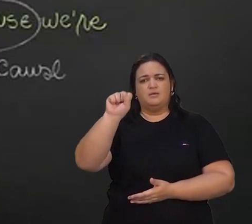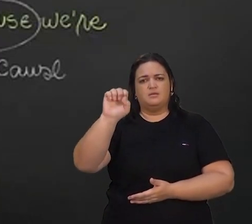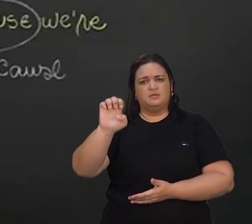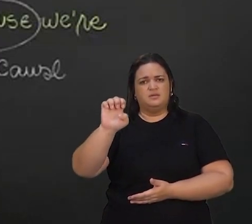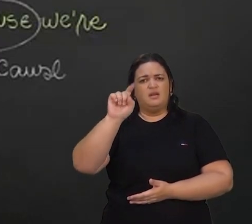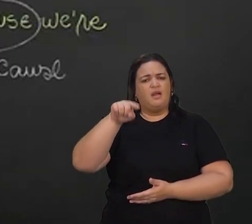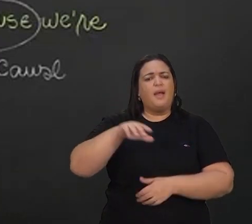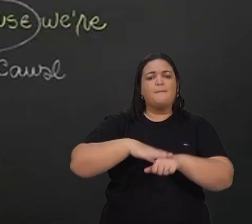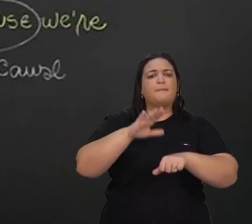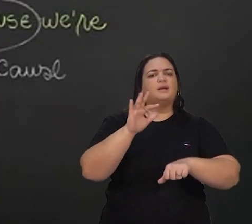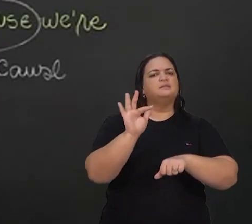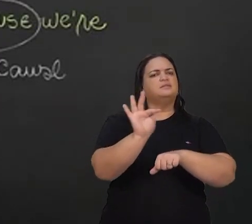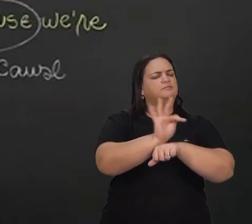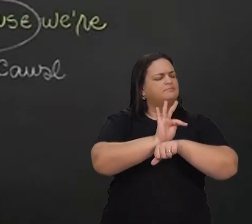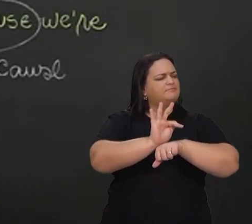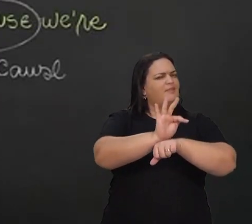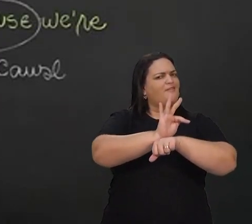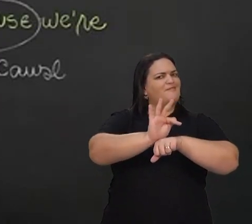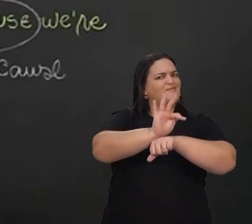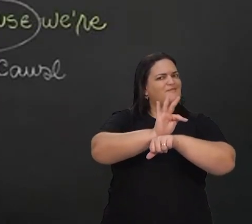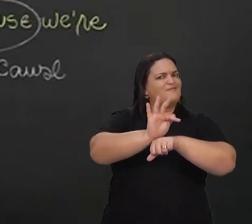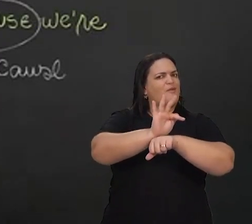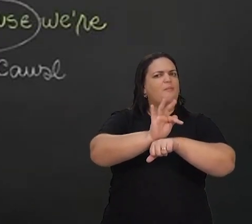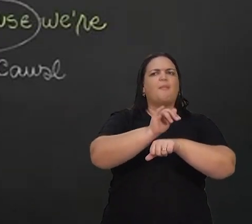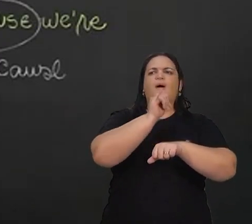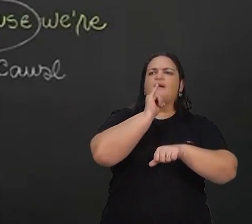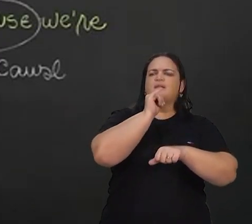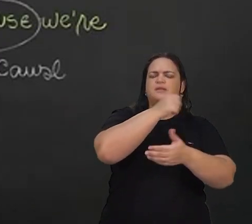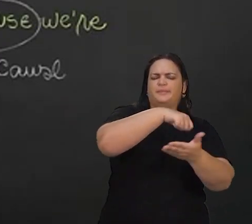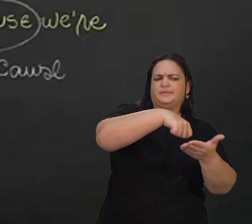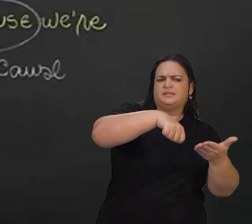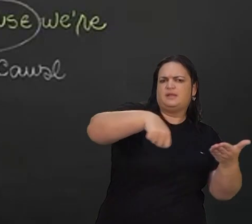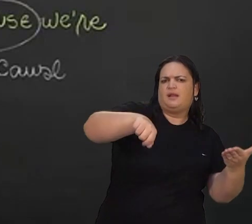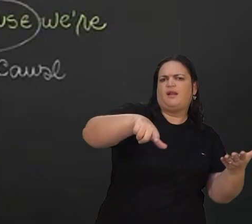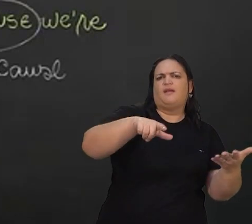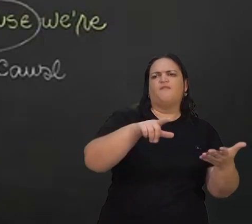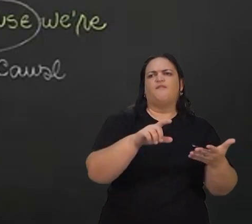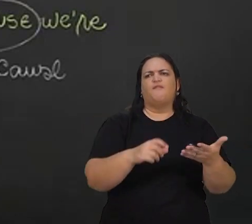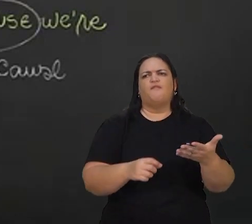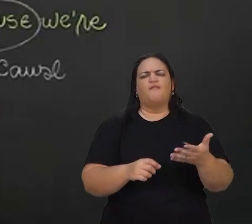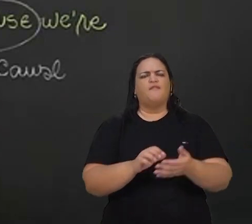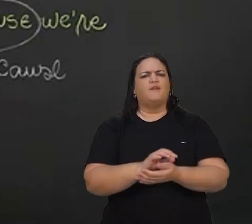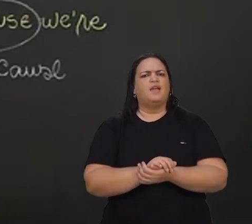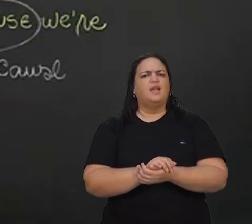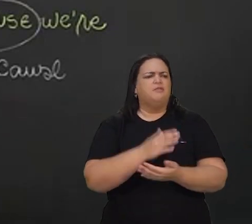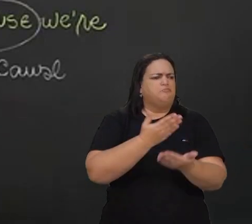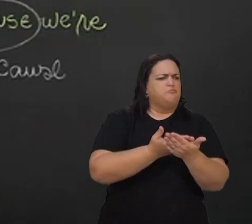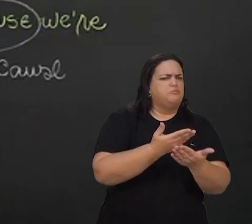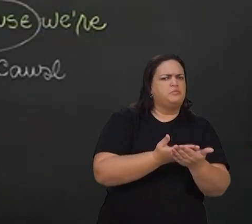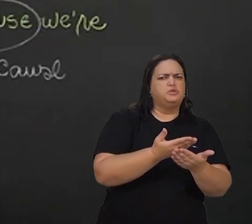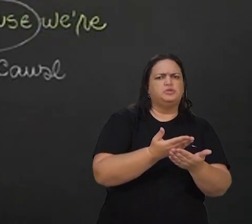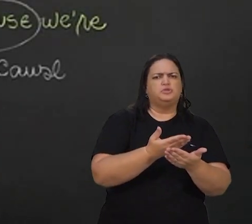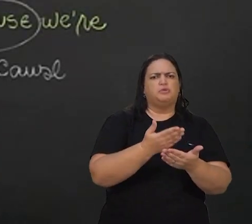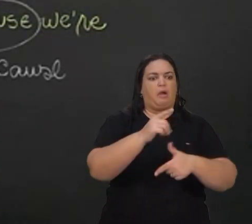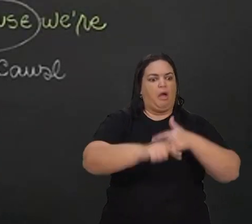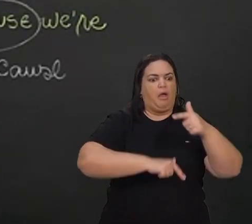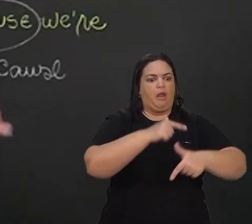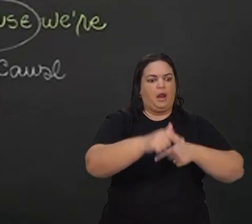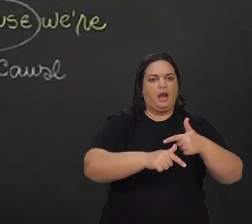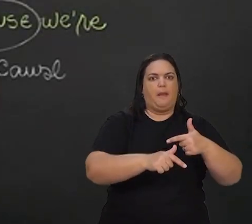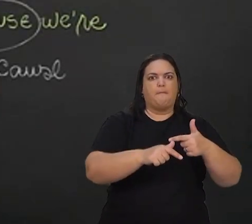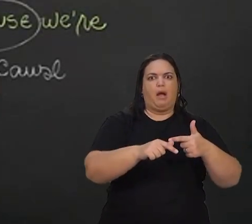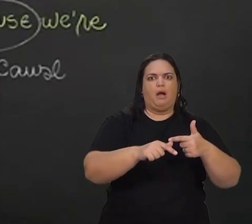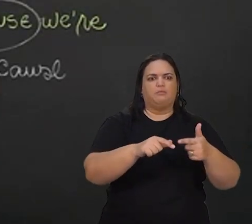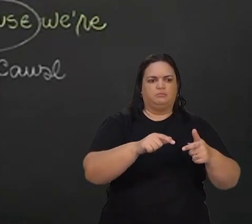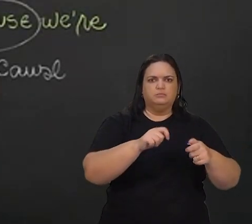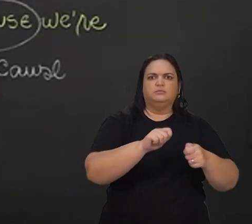forma usada quando a gente vai escrever uma frase, durante os nossos estudos, se você estiver trabalhando, fazendo um